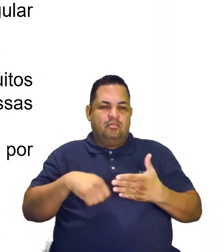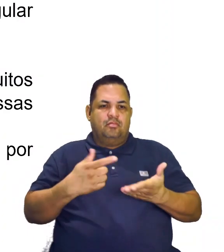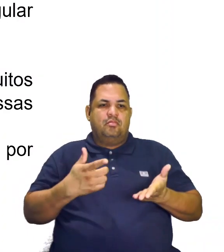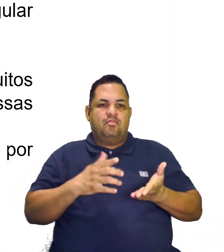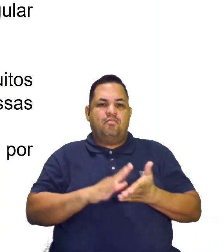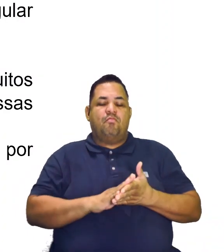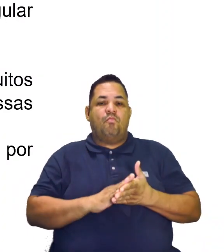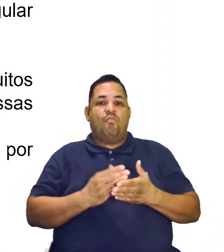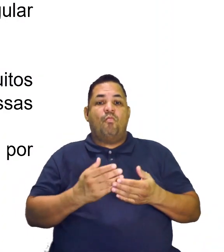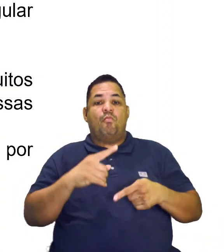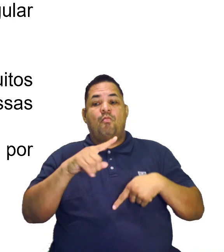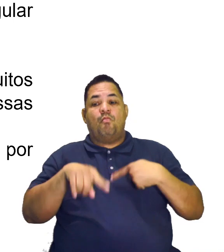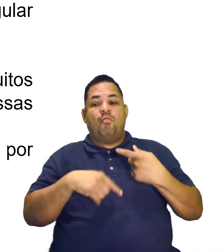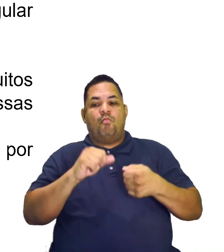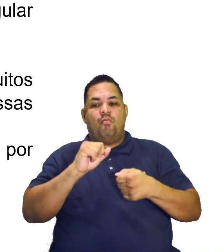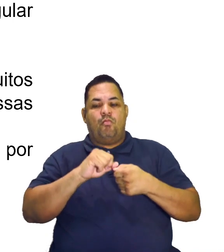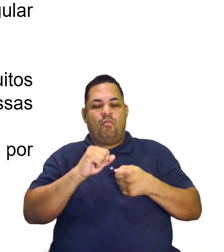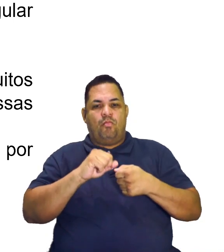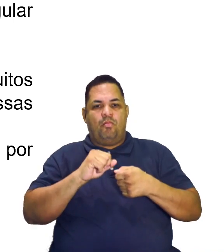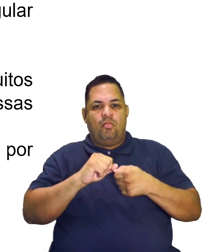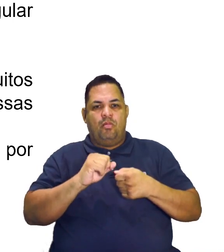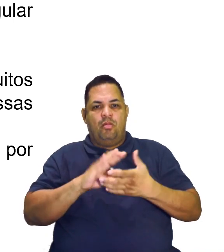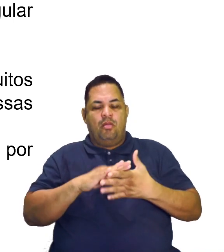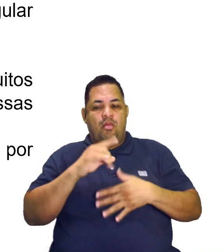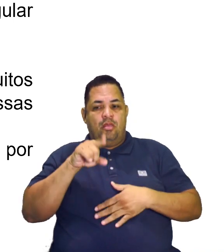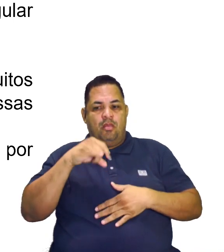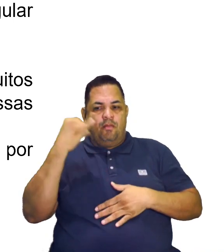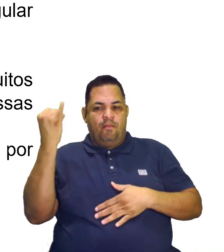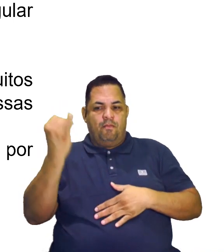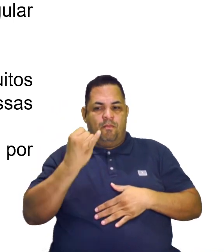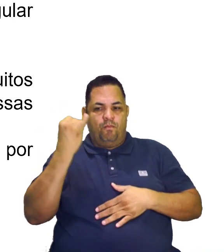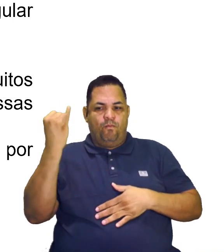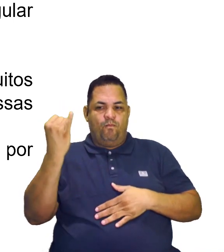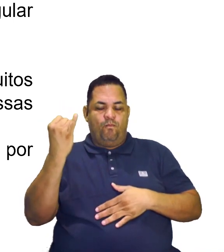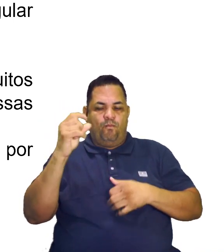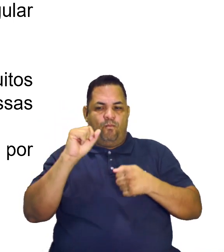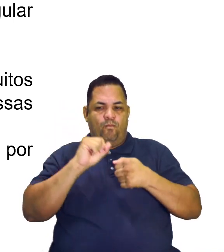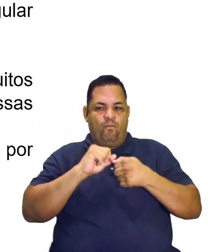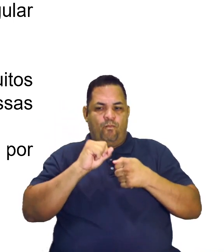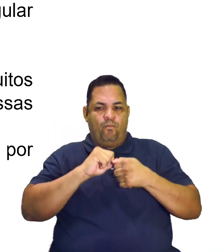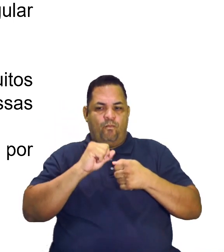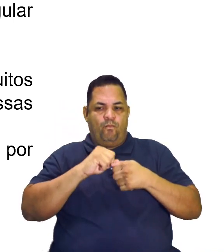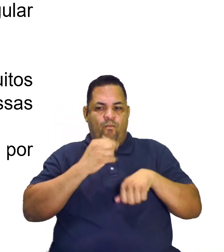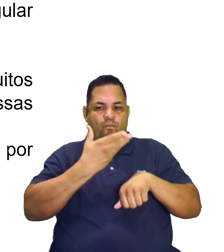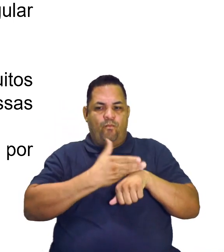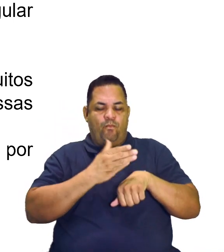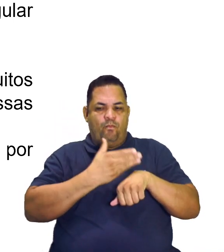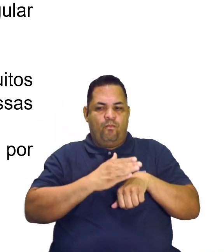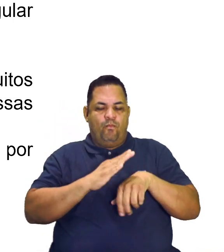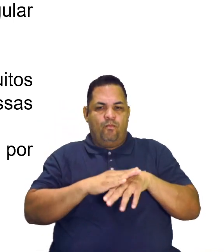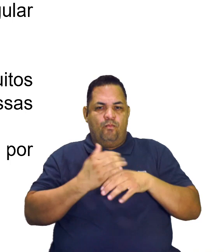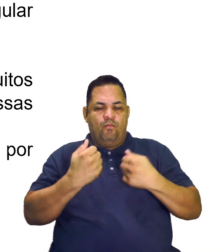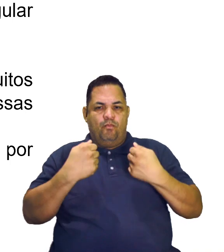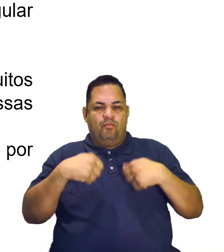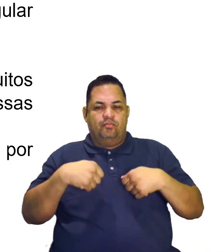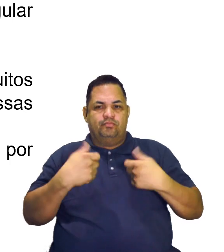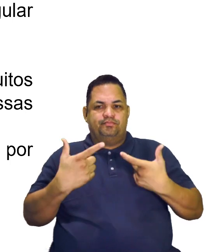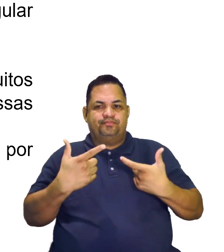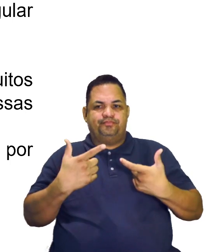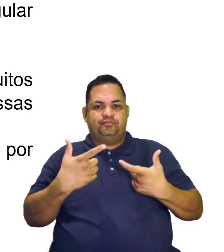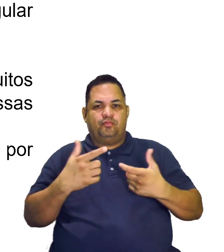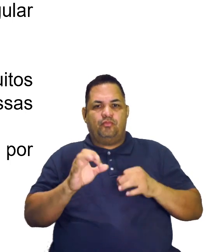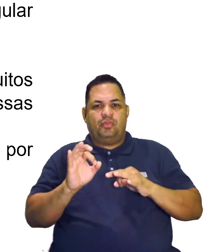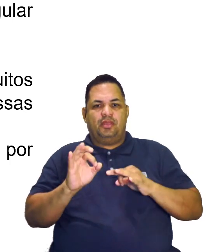não fez, você pode fazer depois. É importante que vocês façam os exercícios para poder